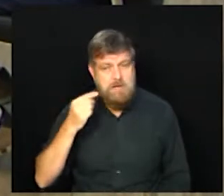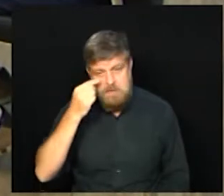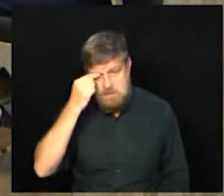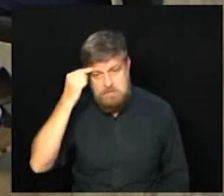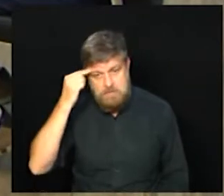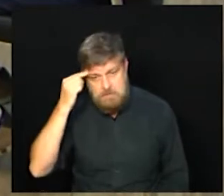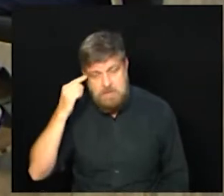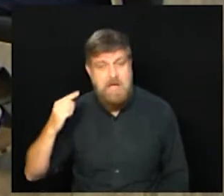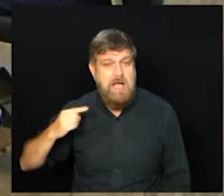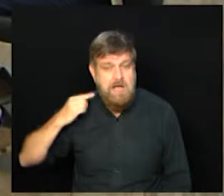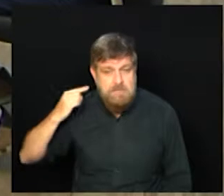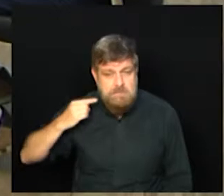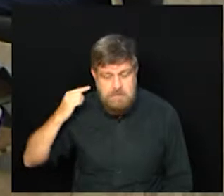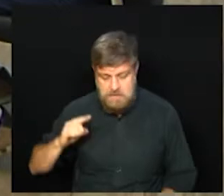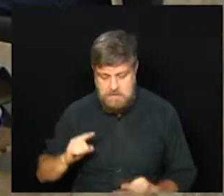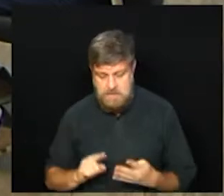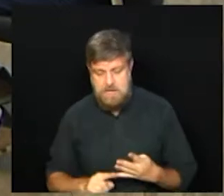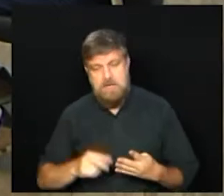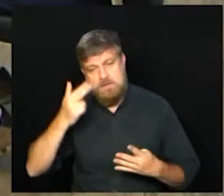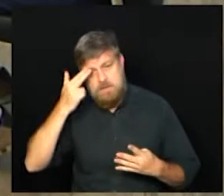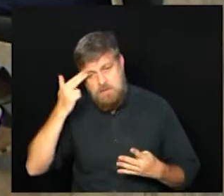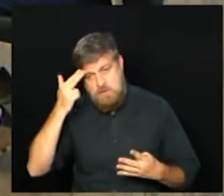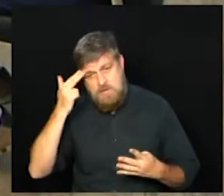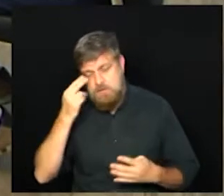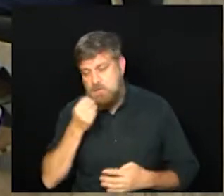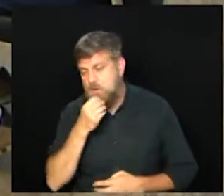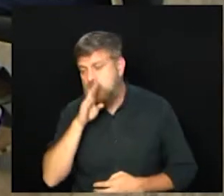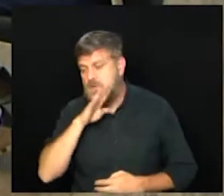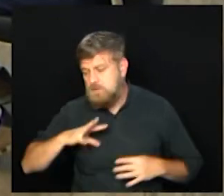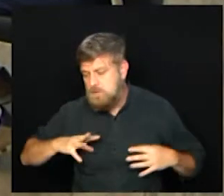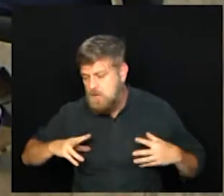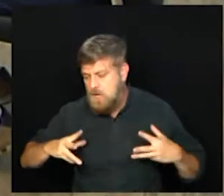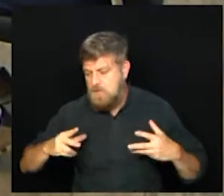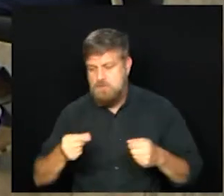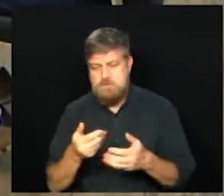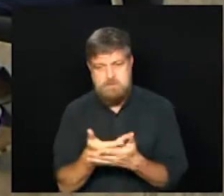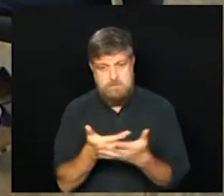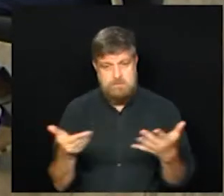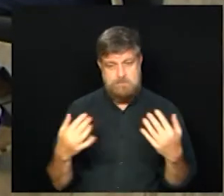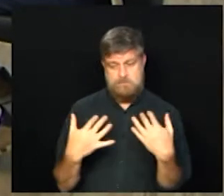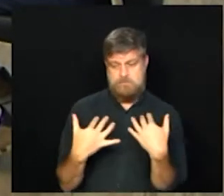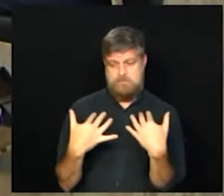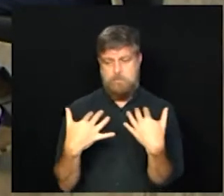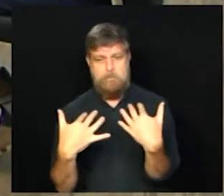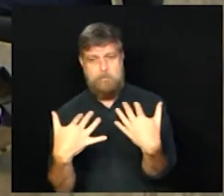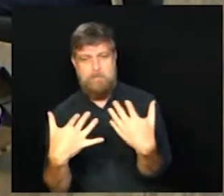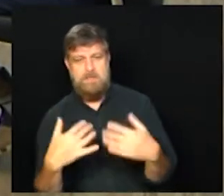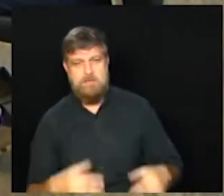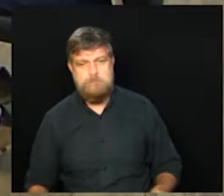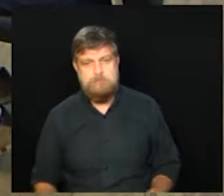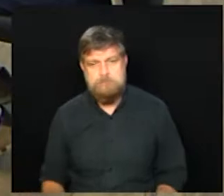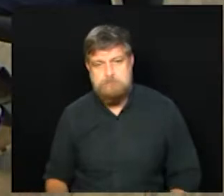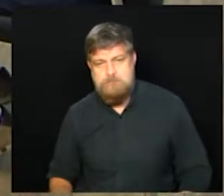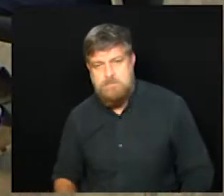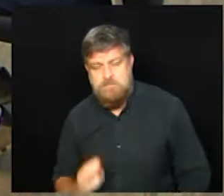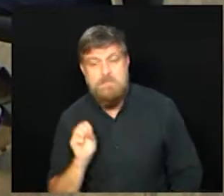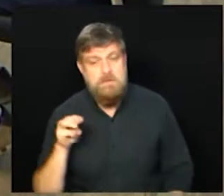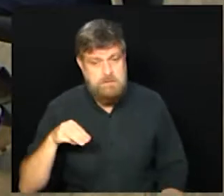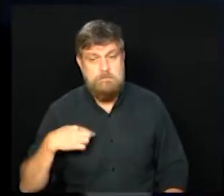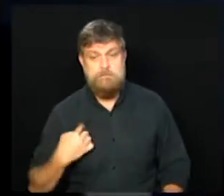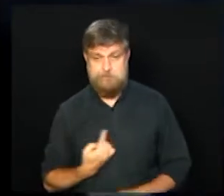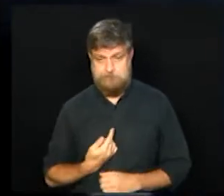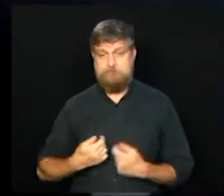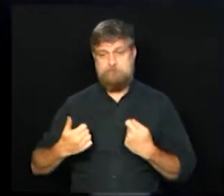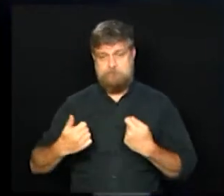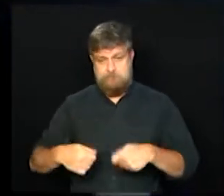Fábio, o Gabriel. Boa tarde a todas, a todos, né, que estão nos assistindo. Sim, né, nós